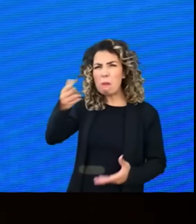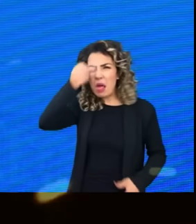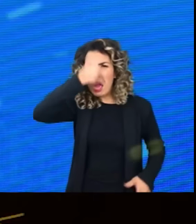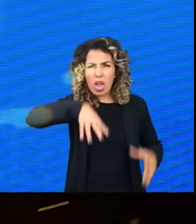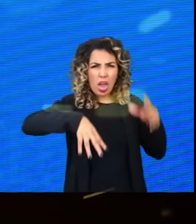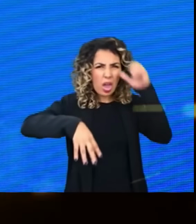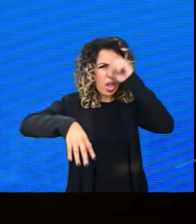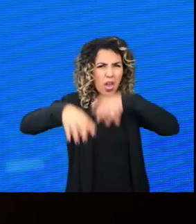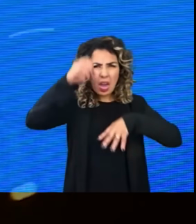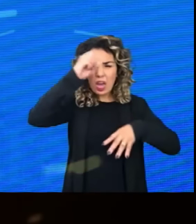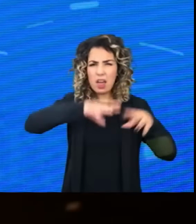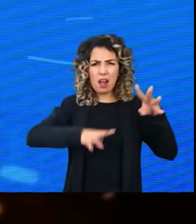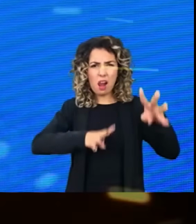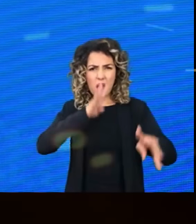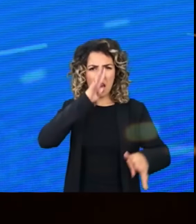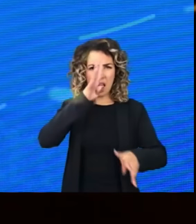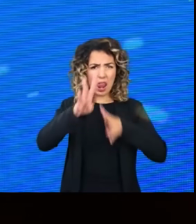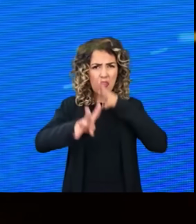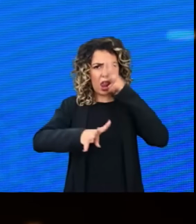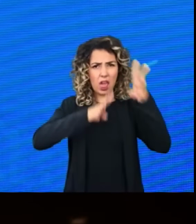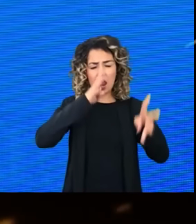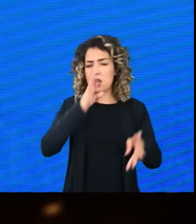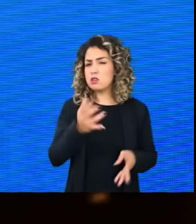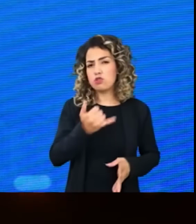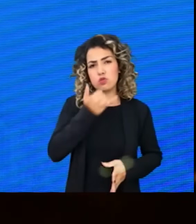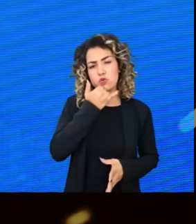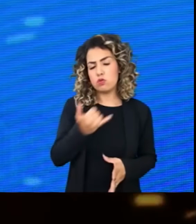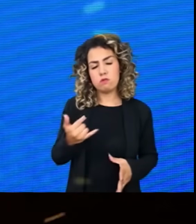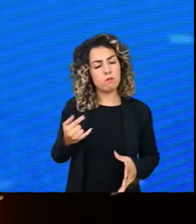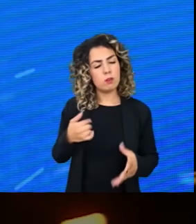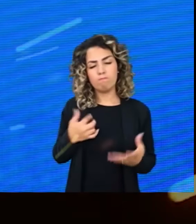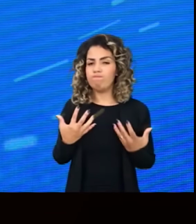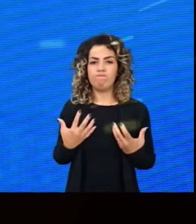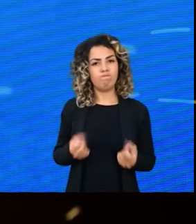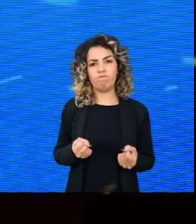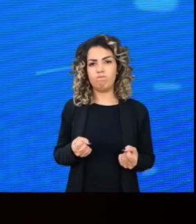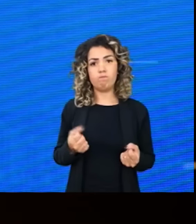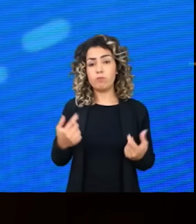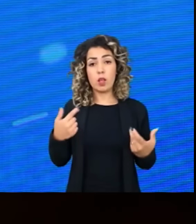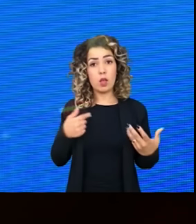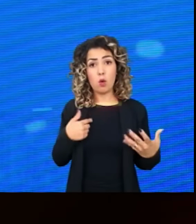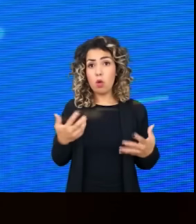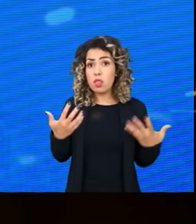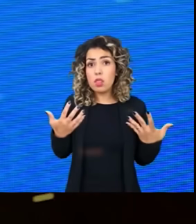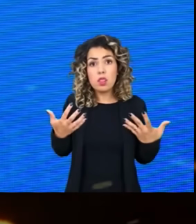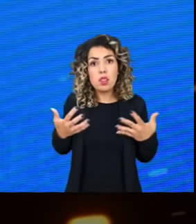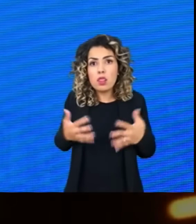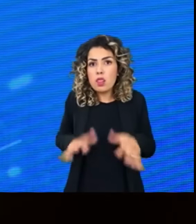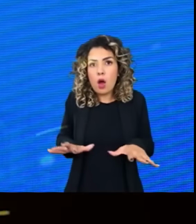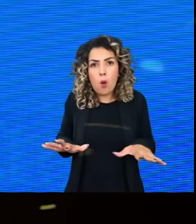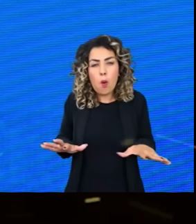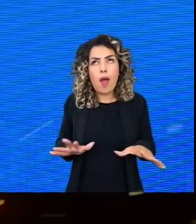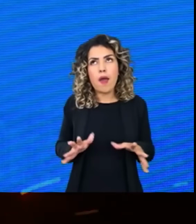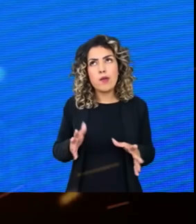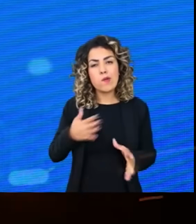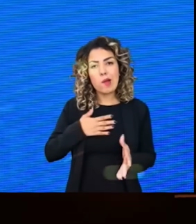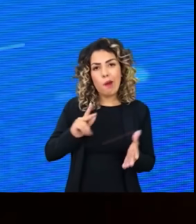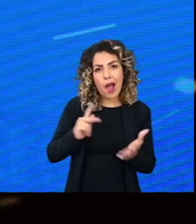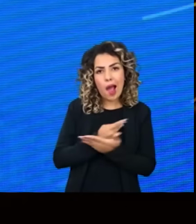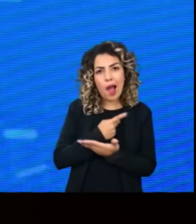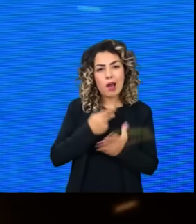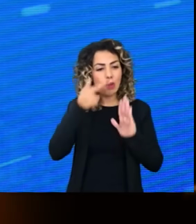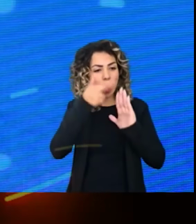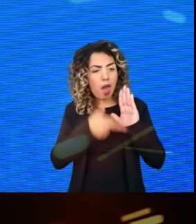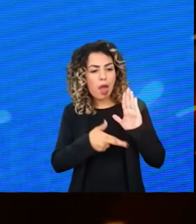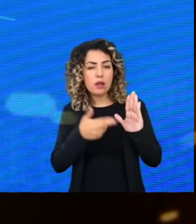barbares eu não posso aceitar eu não quero de forma alguma desvirtuar o s eleitoral não quero de forma